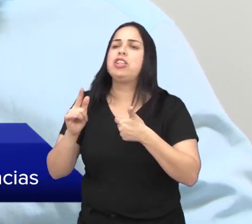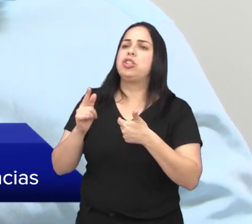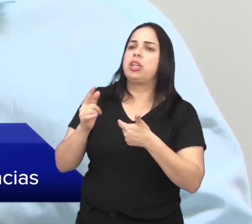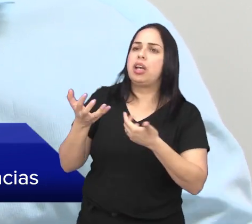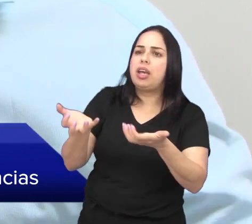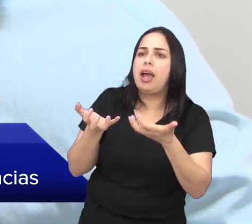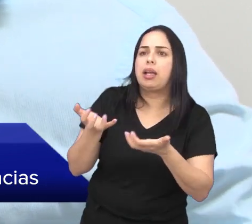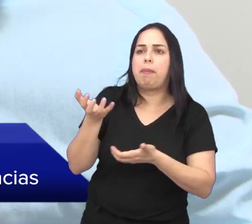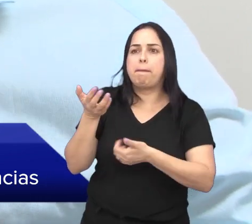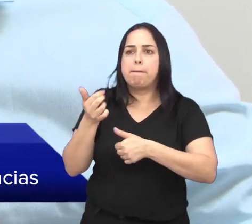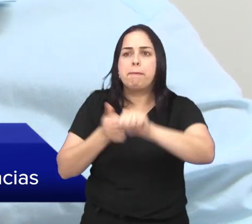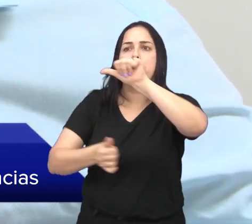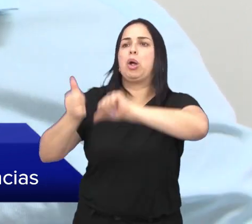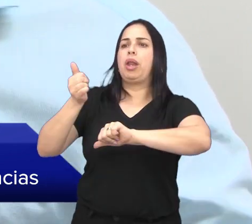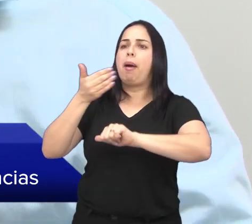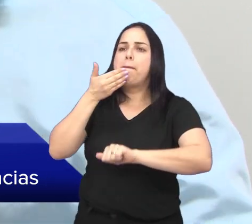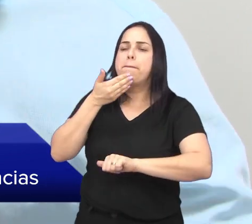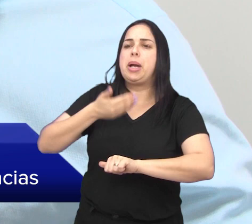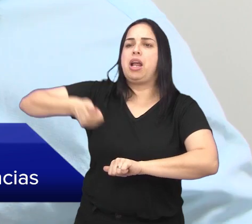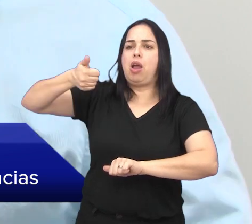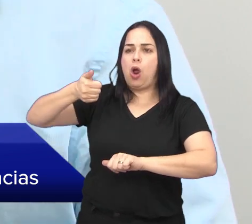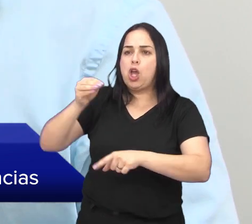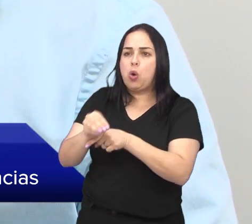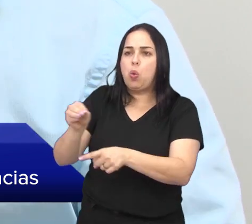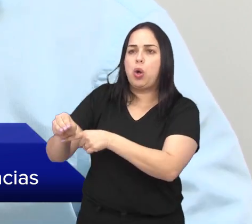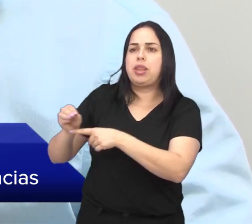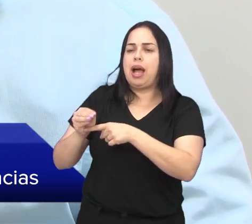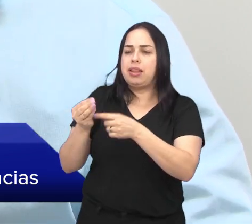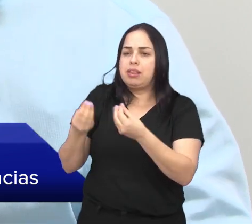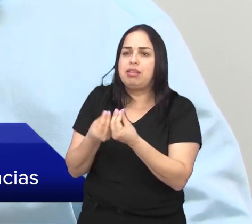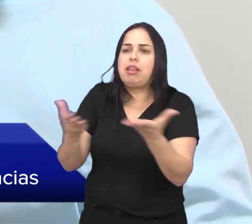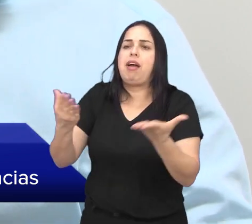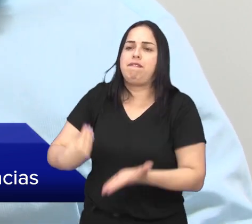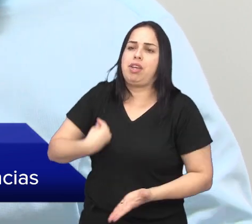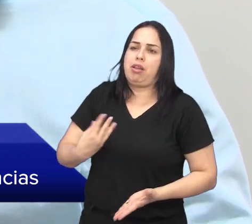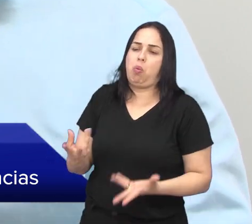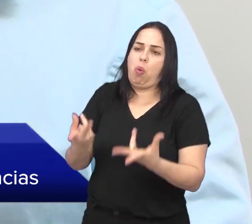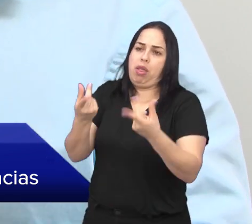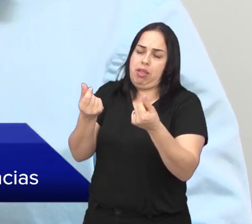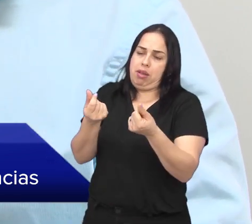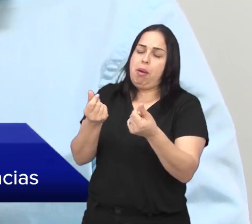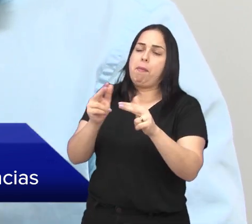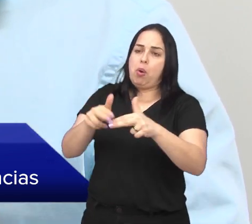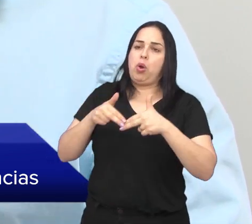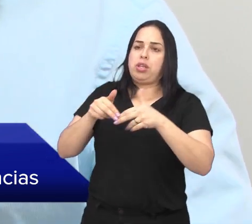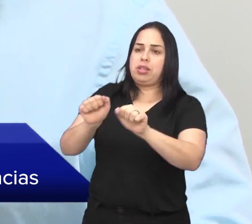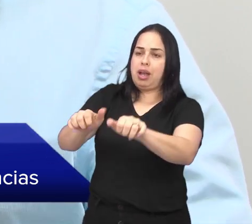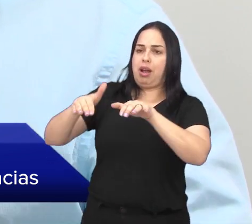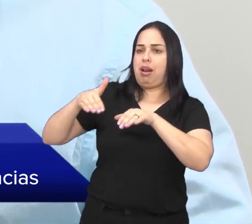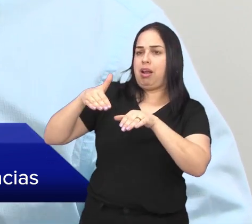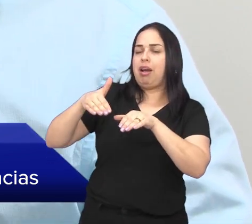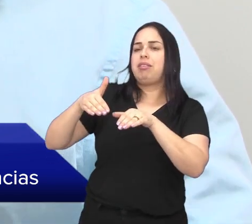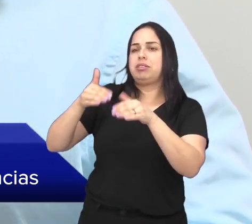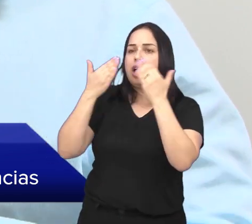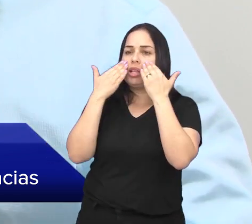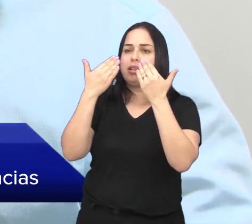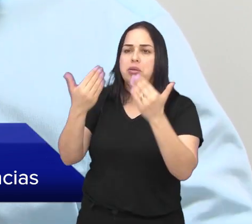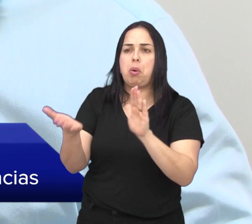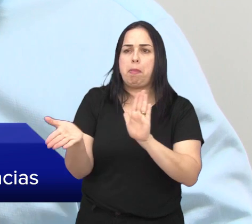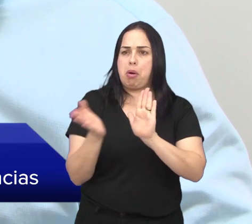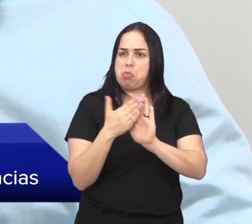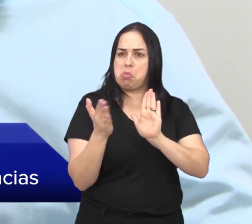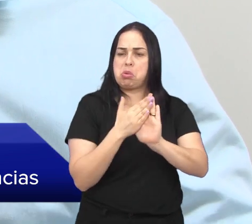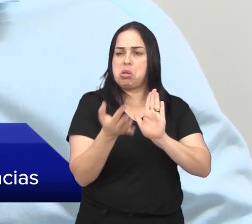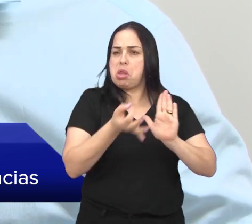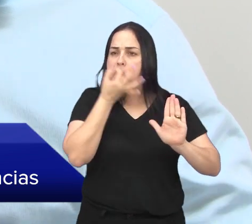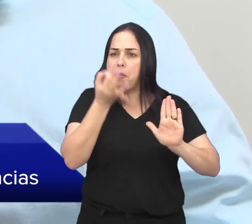benefício, de melhorias, sempre cuidando bem e dando maior qualidade de vida para as pessoas. Então, o que aconteceu aqui foi maravilhoso, muitas